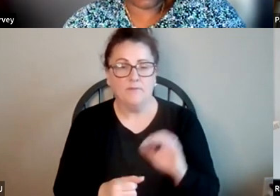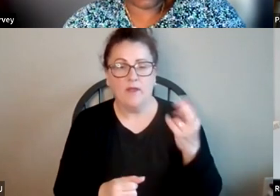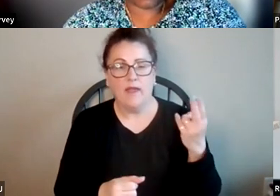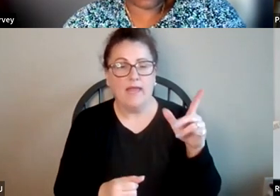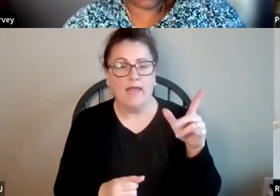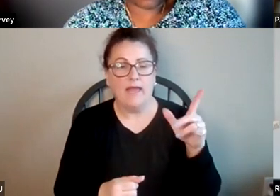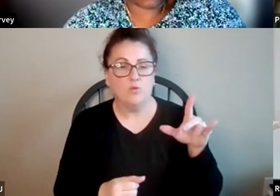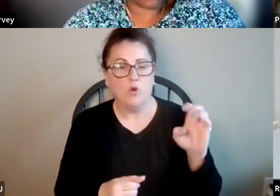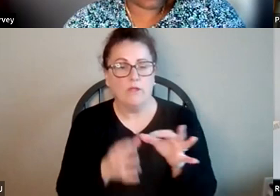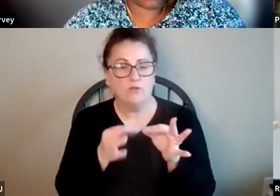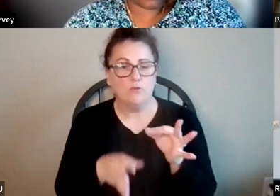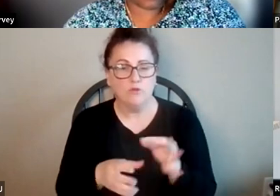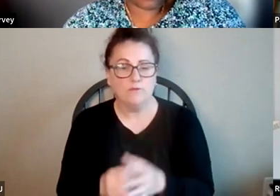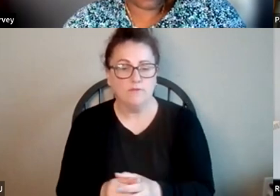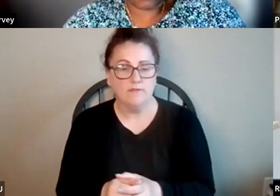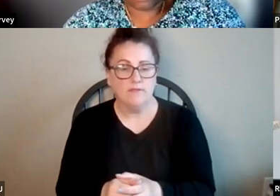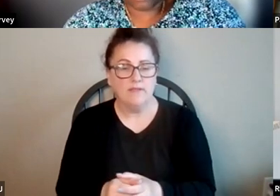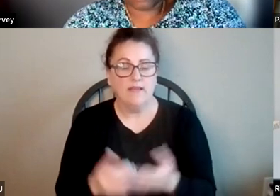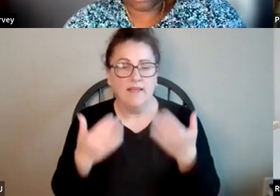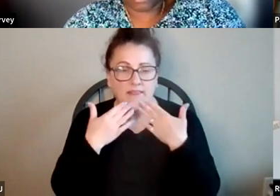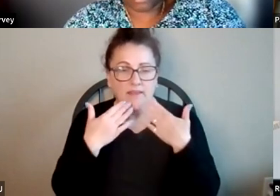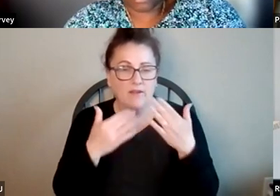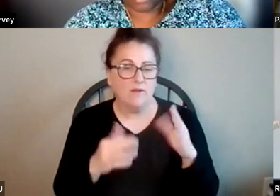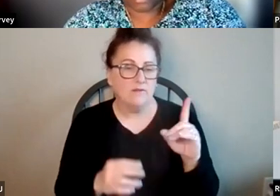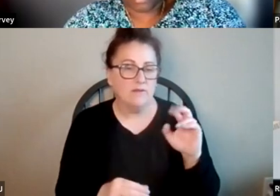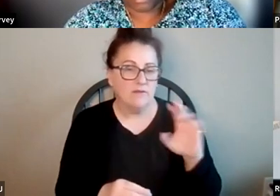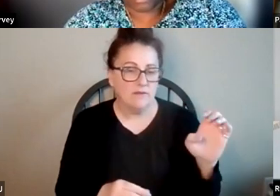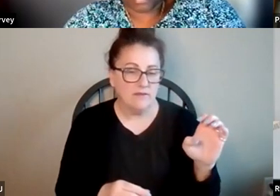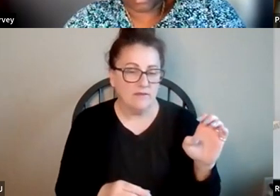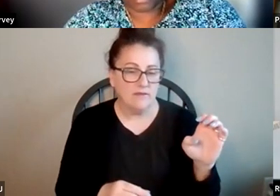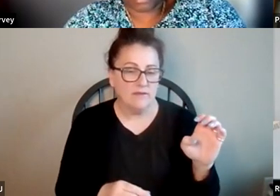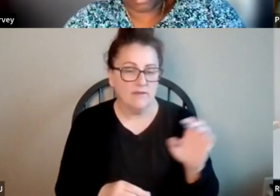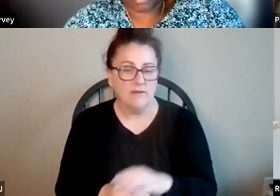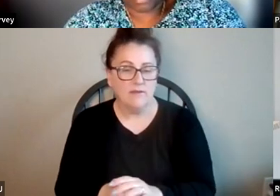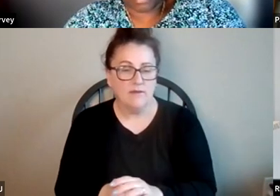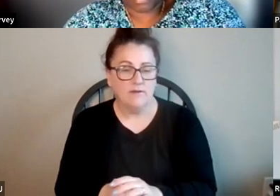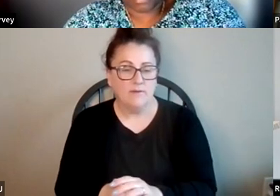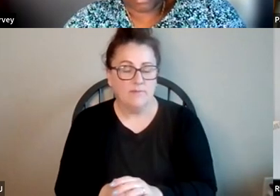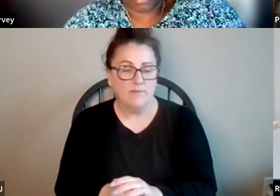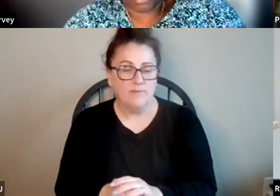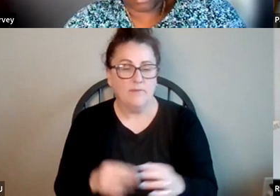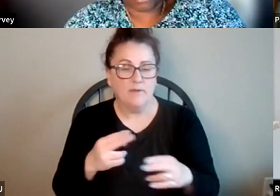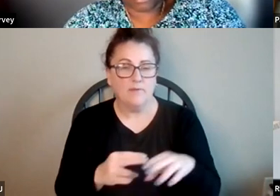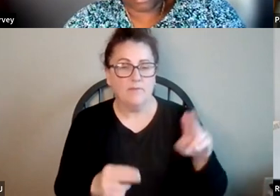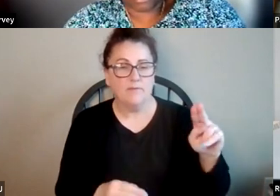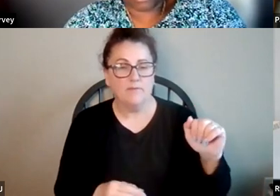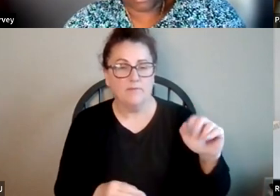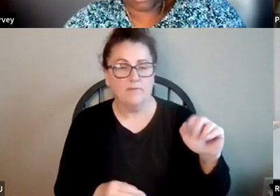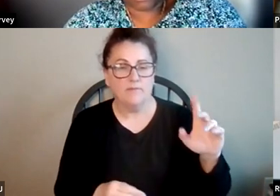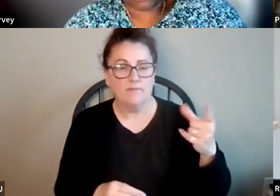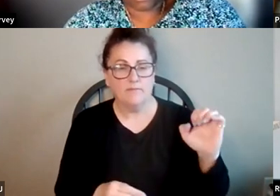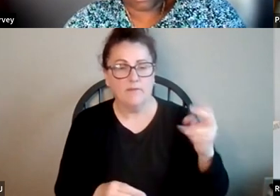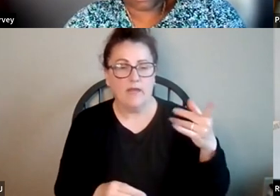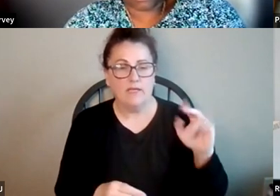interpreter. Thank you, Dr. Edinger. Good evening, ladies and gentlemen. My name is Nadege, and I'll be your Haitian